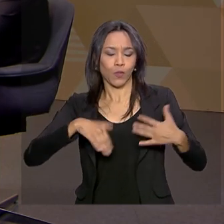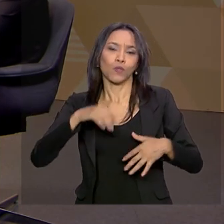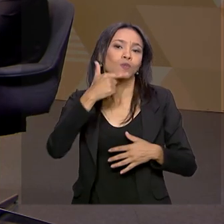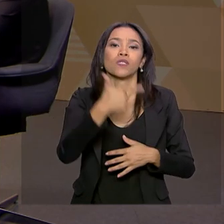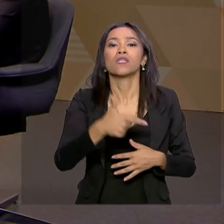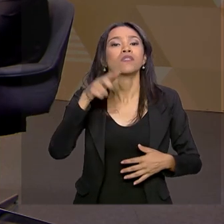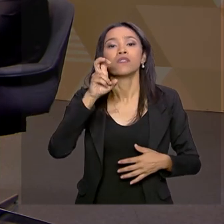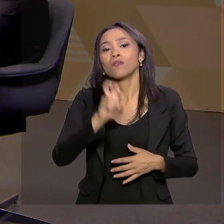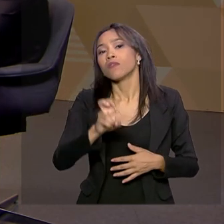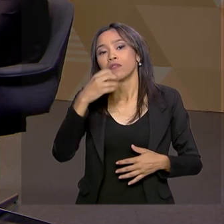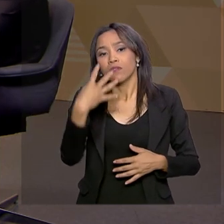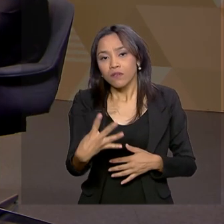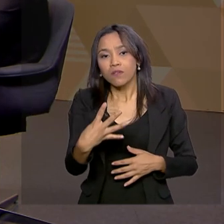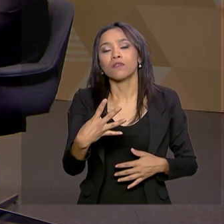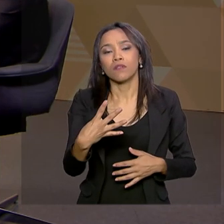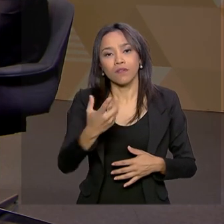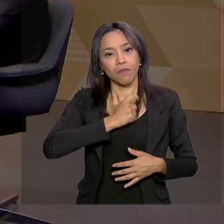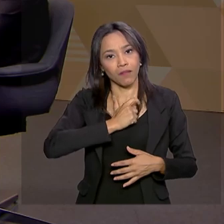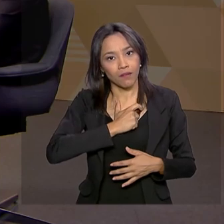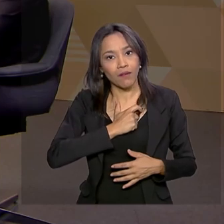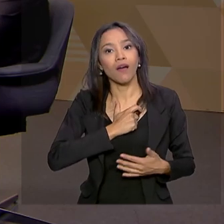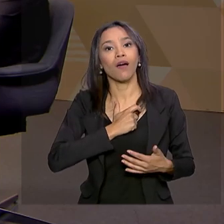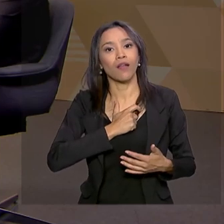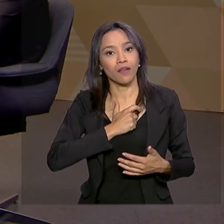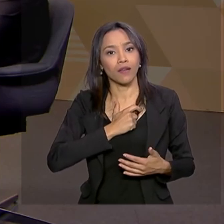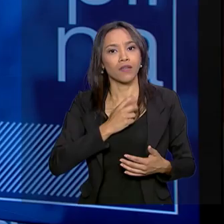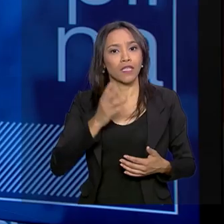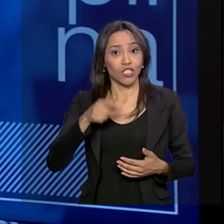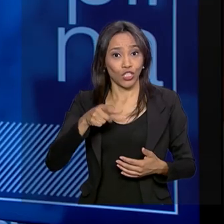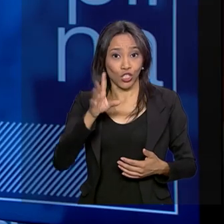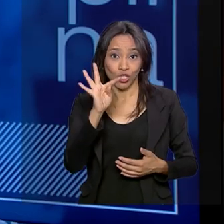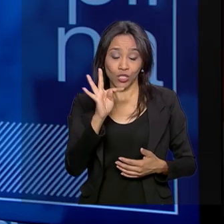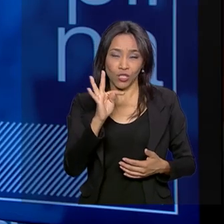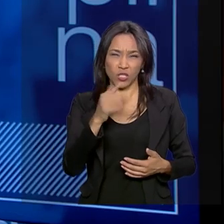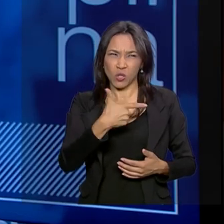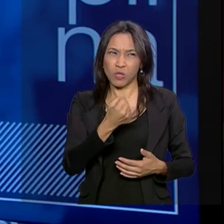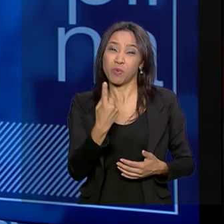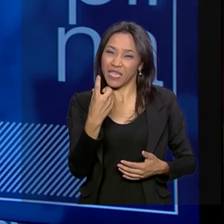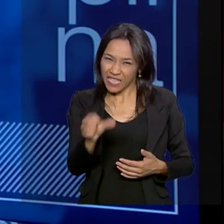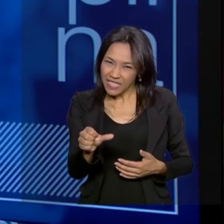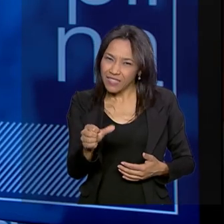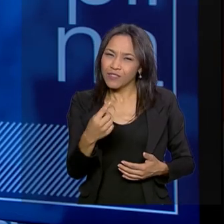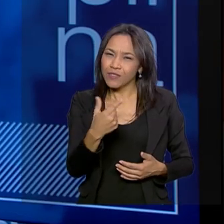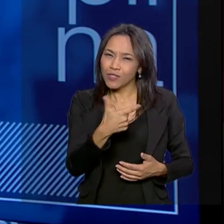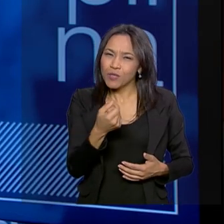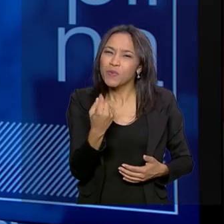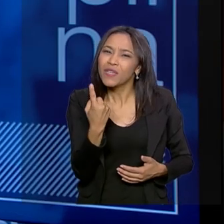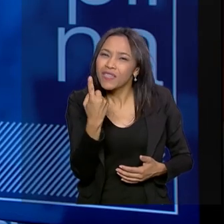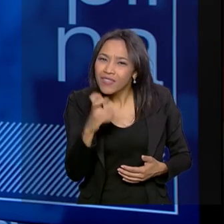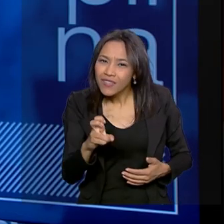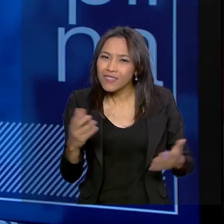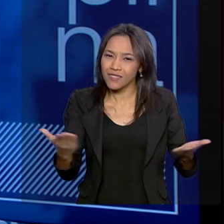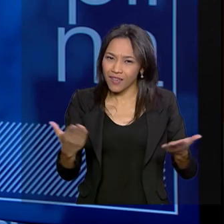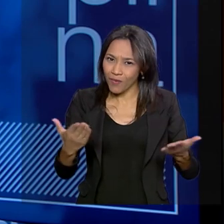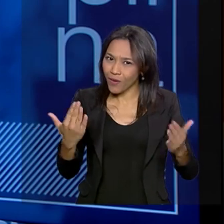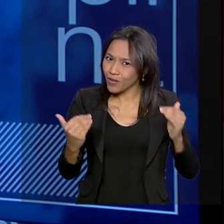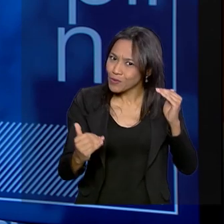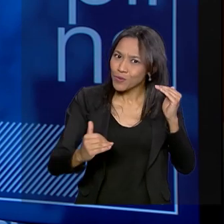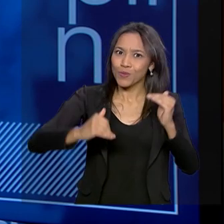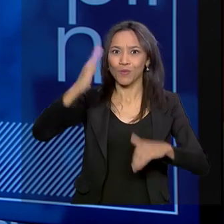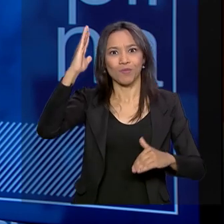254 medalhas no Parapan de Toronto em 2015 e foram 308 medalhas agora, né?